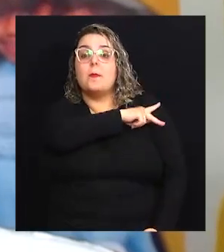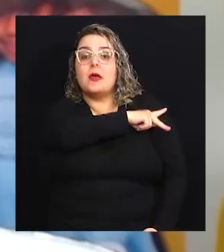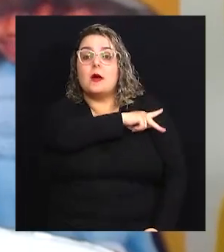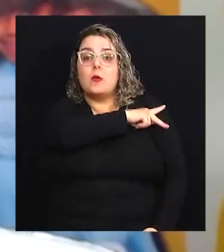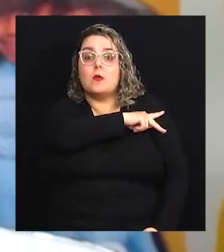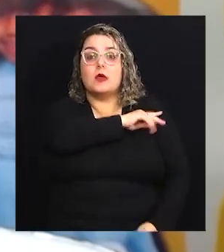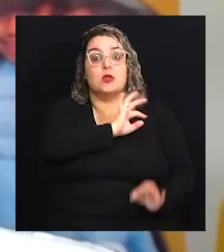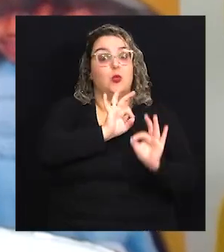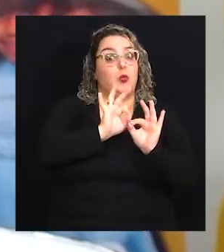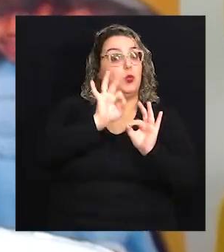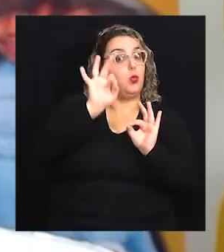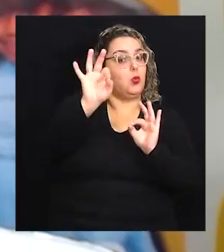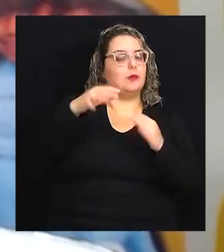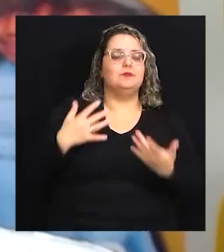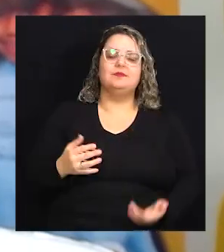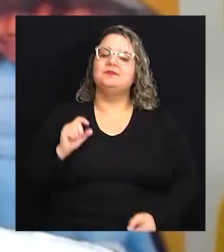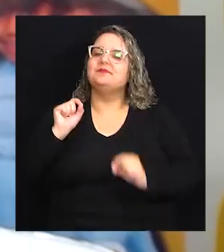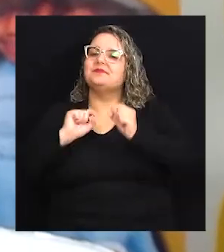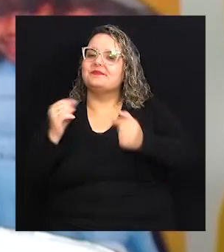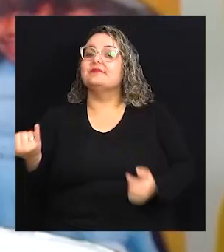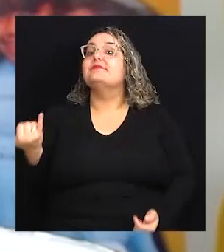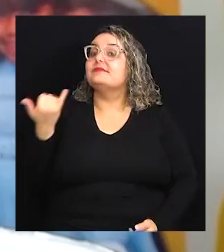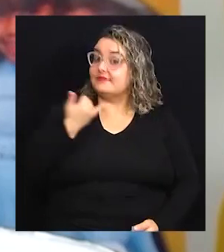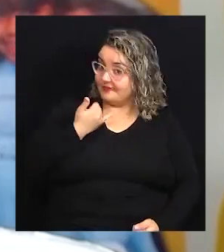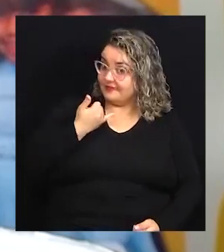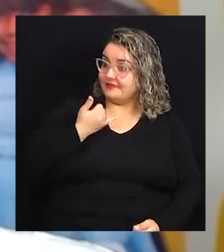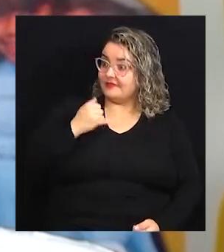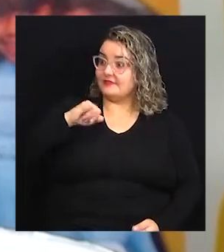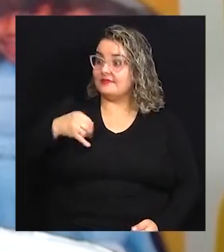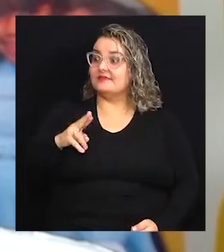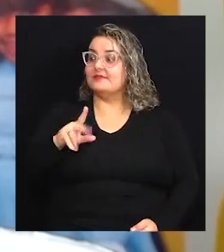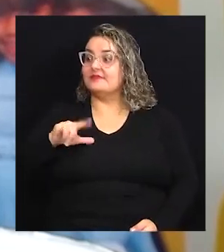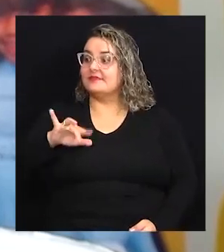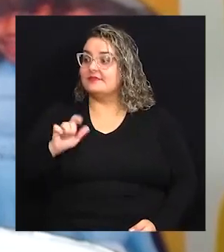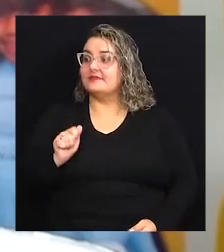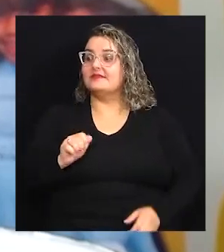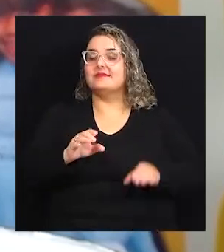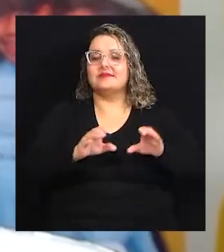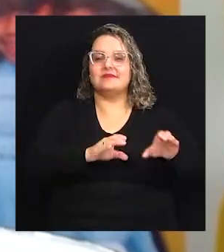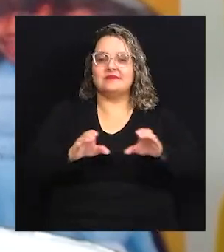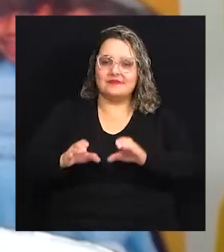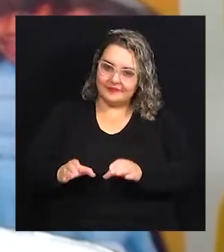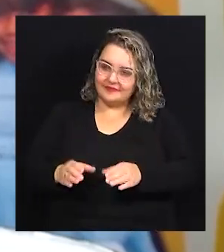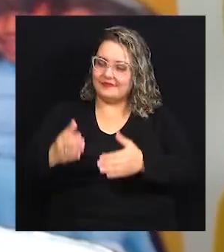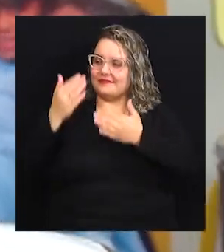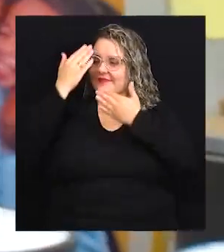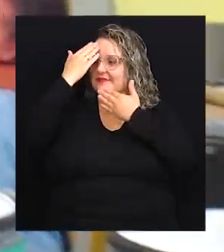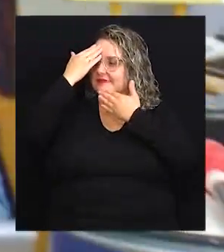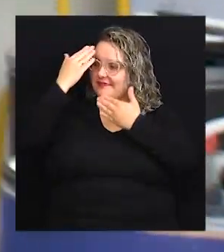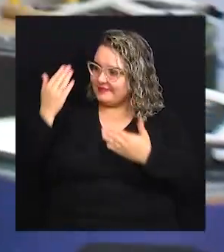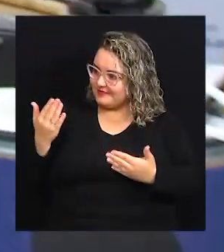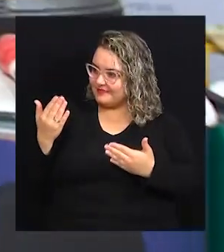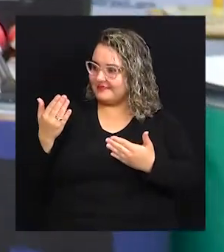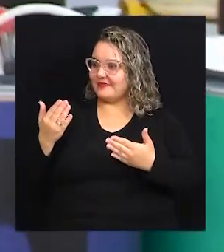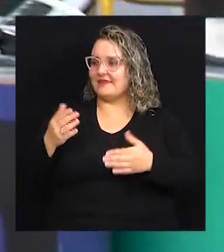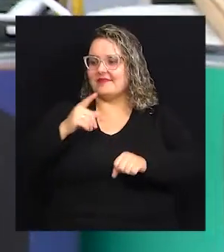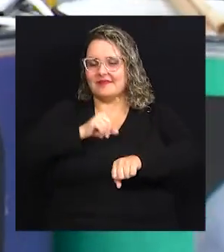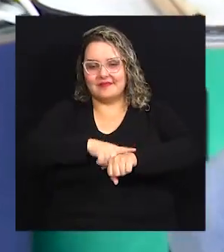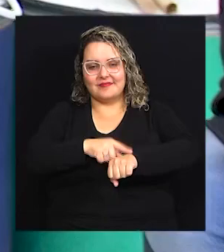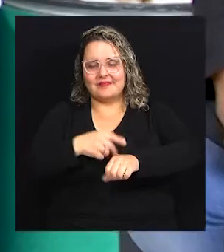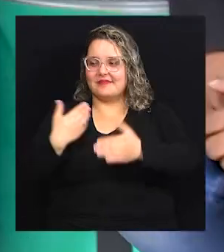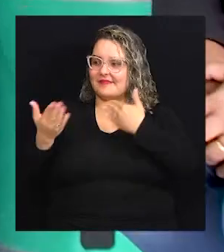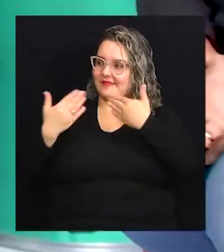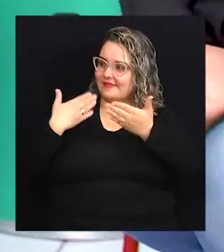Ana chegou bem longe e quem vai contar um pouco dessa história é a Juliana Sampaio, coordenadora. Juliana, obrigada por separar esse tempo